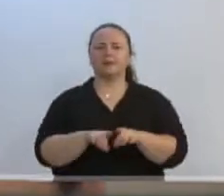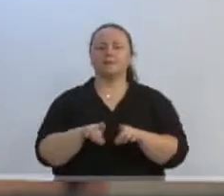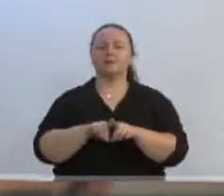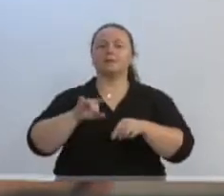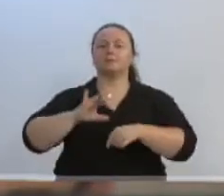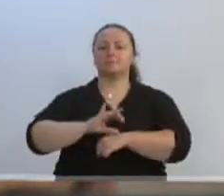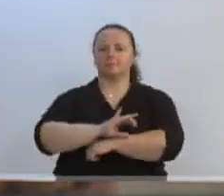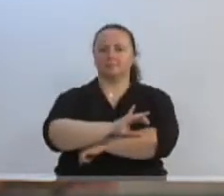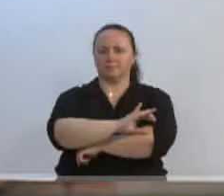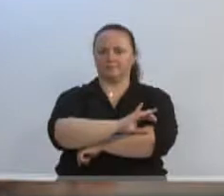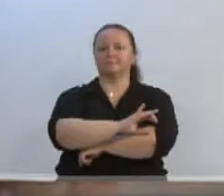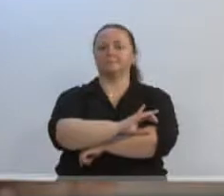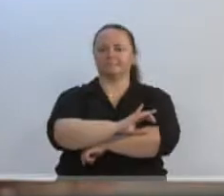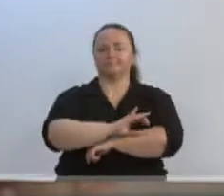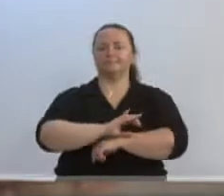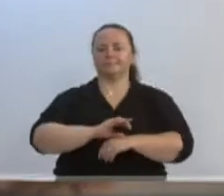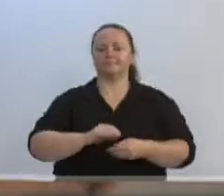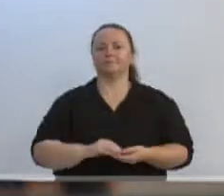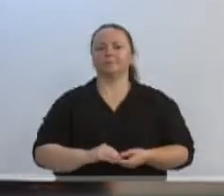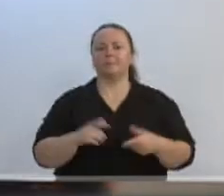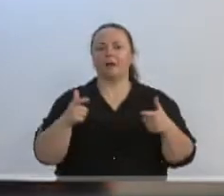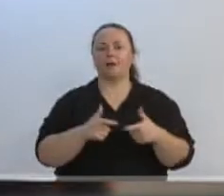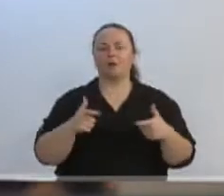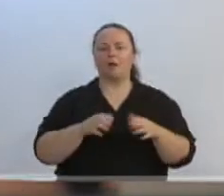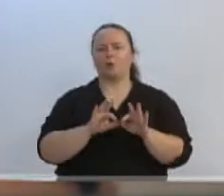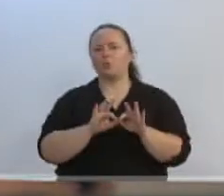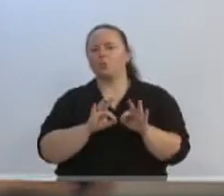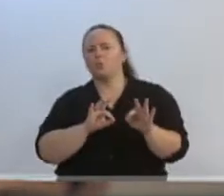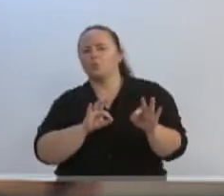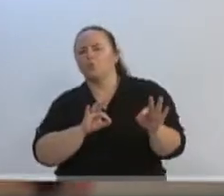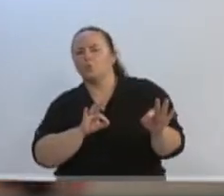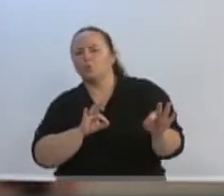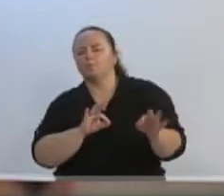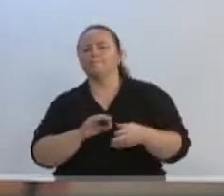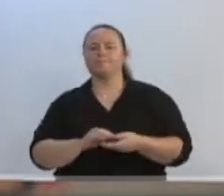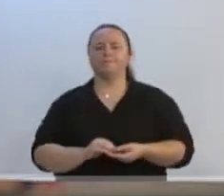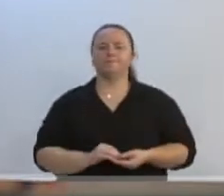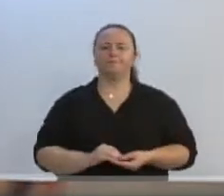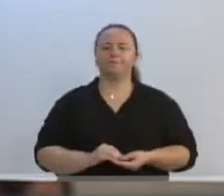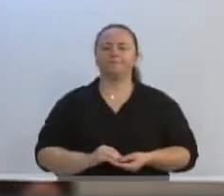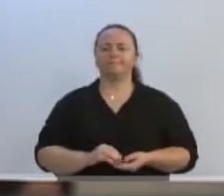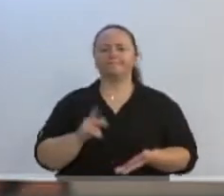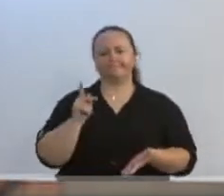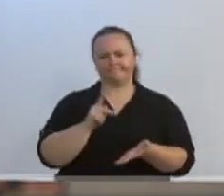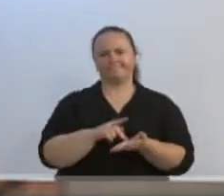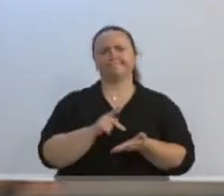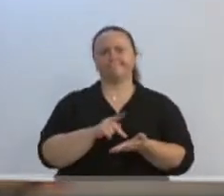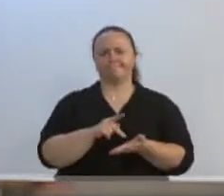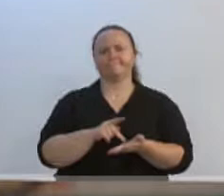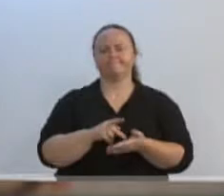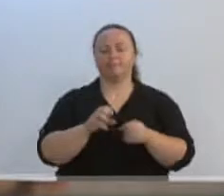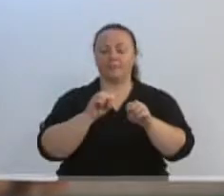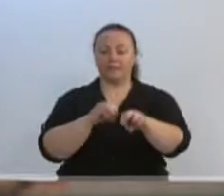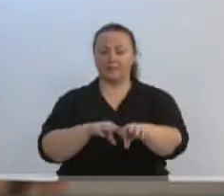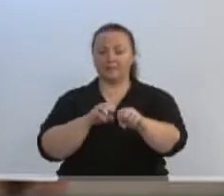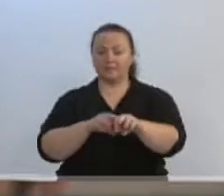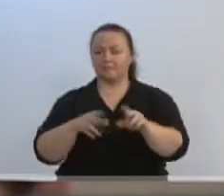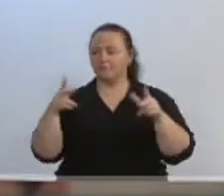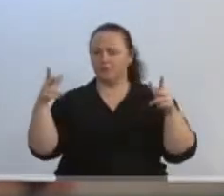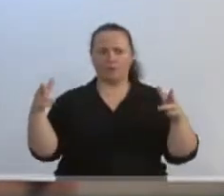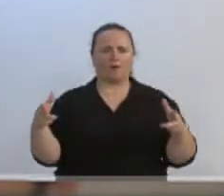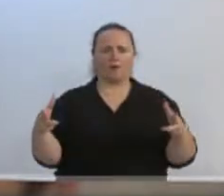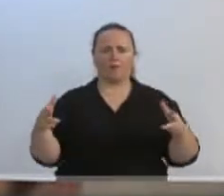Central, aqueles lugares mais longínquos. E, sem dúvida, o ensino é o mesmo,